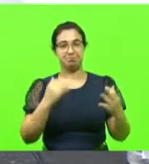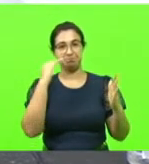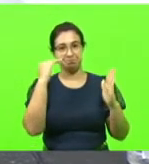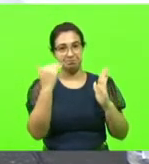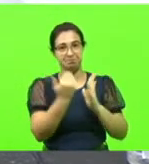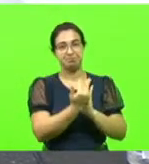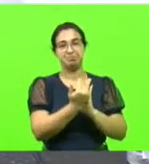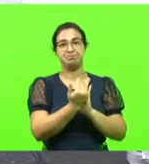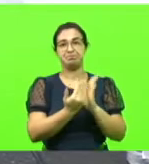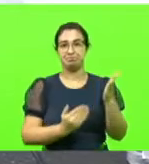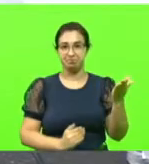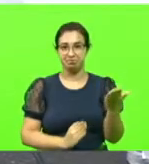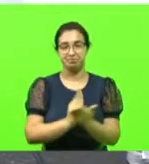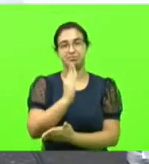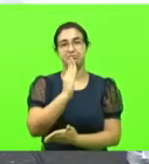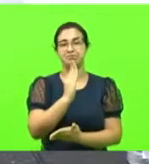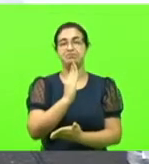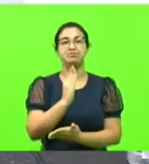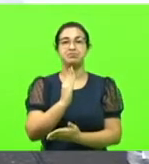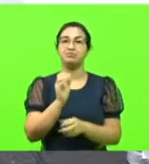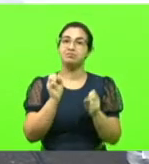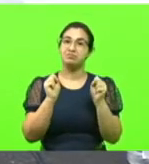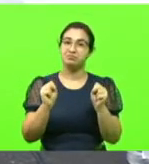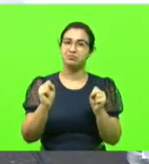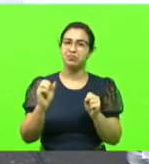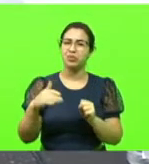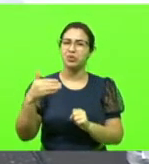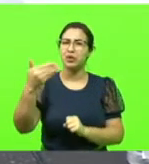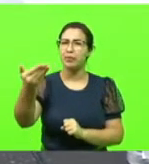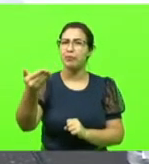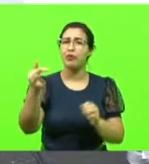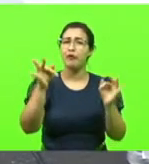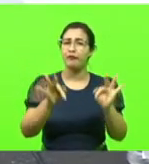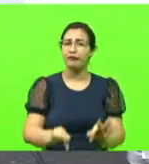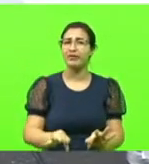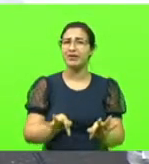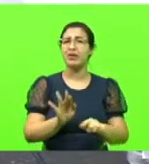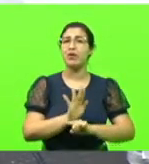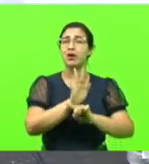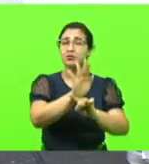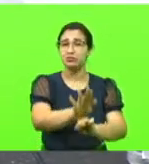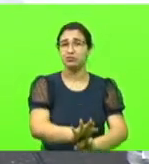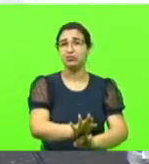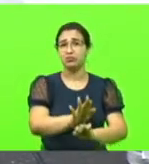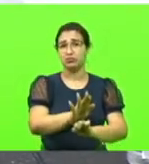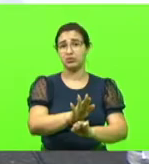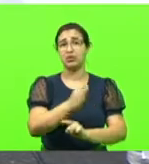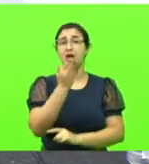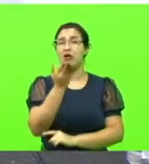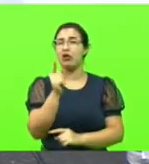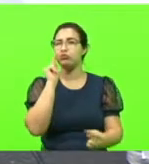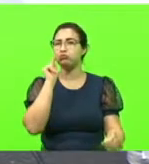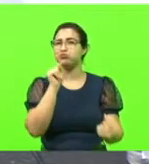ser aprovado e que ele possa, lá na ponta final, atender, deputado Mauro, aquele